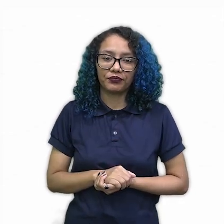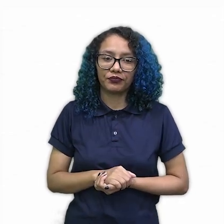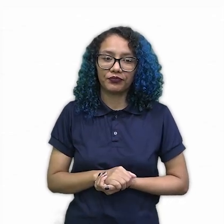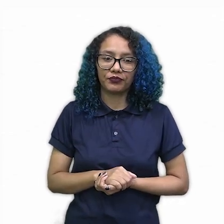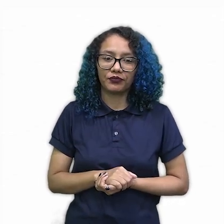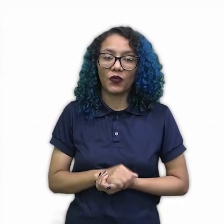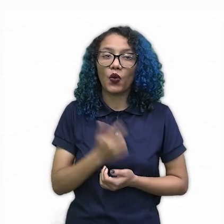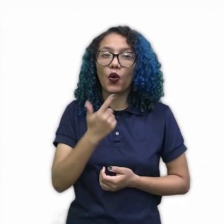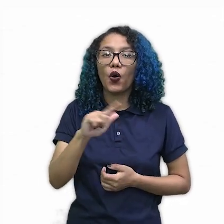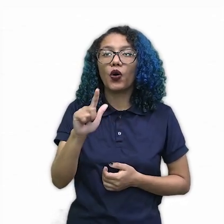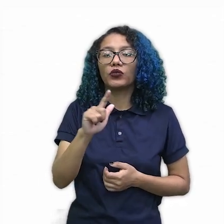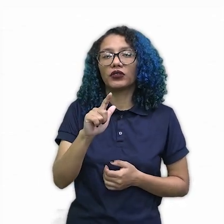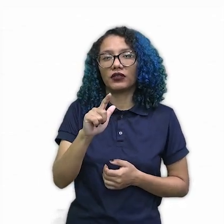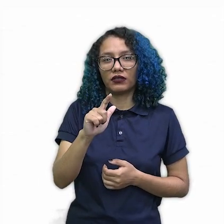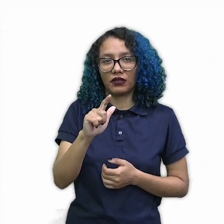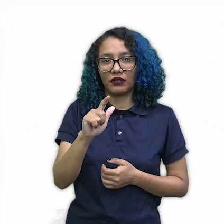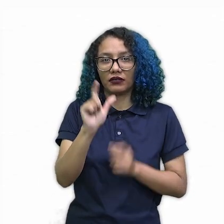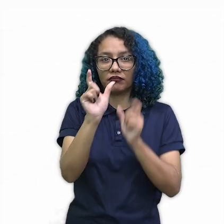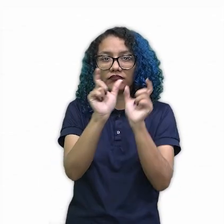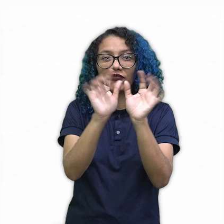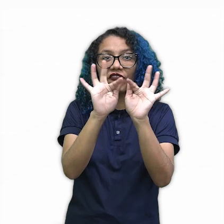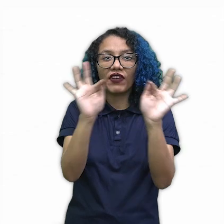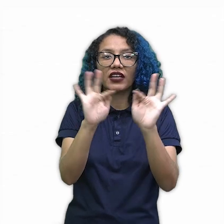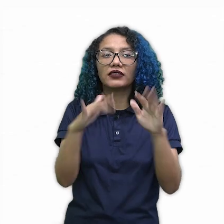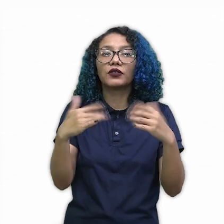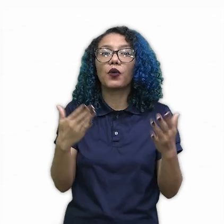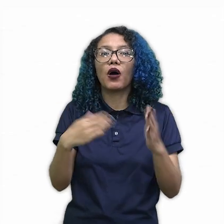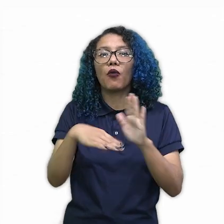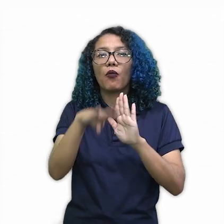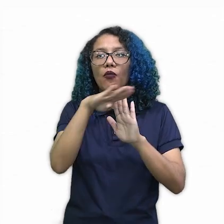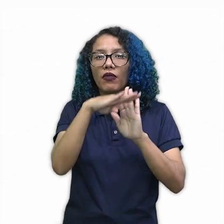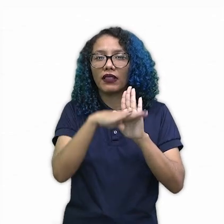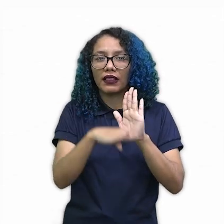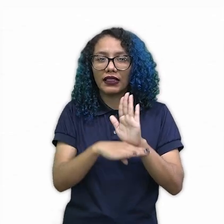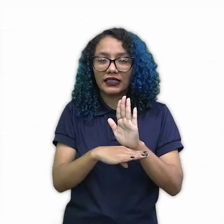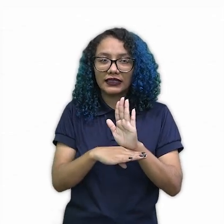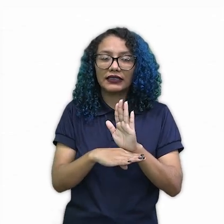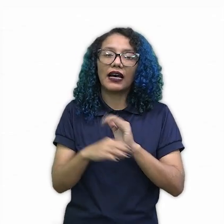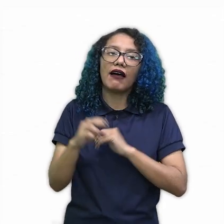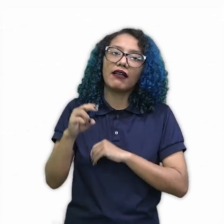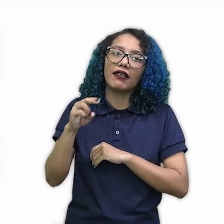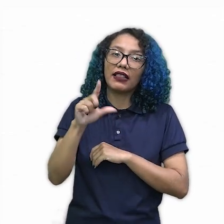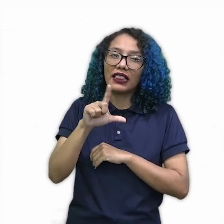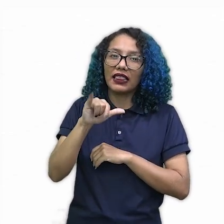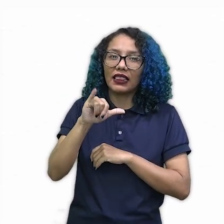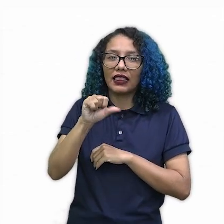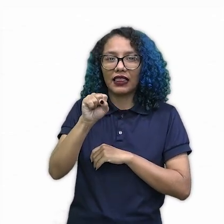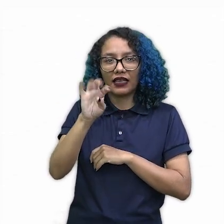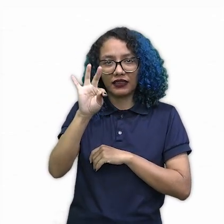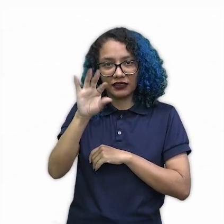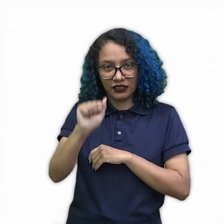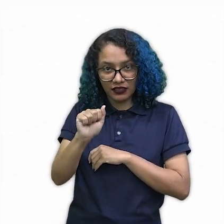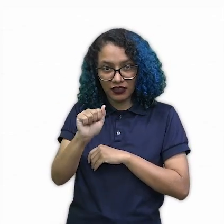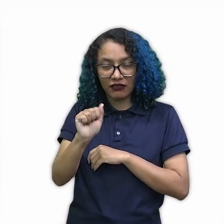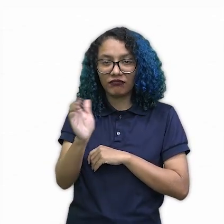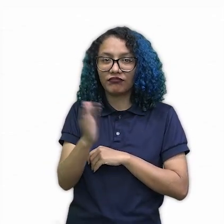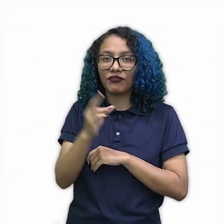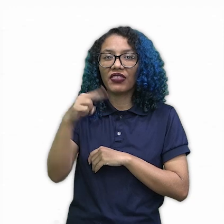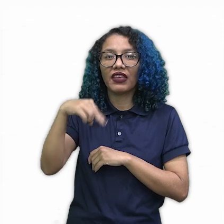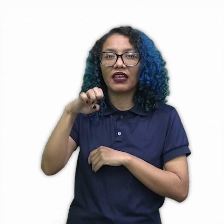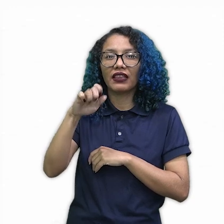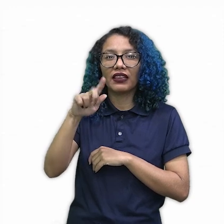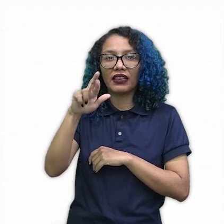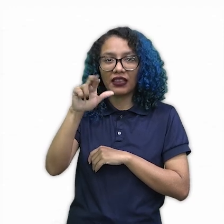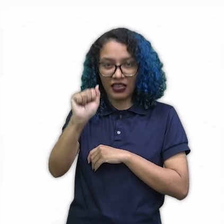por exemplo, lista negra. Né? Lista negra, a mesma conotação, né? Associa a